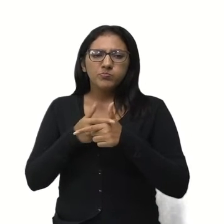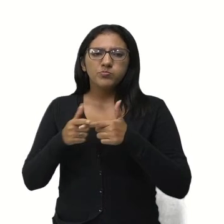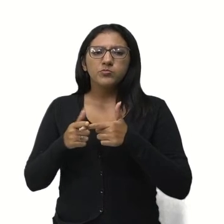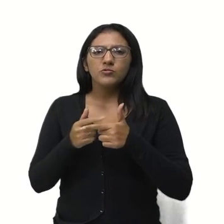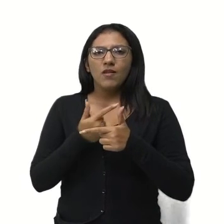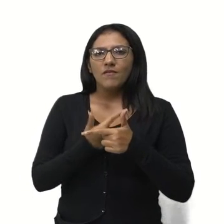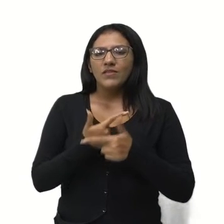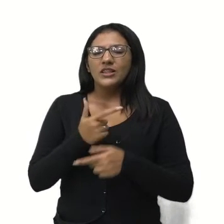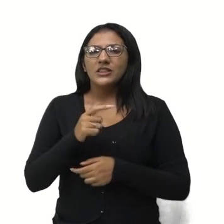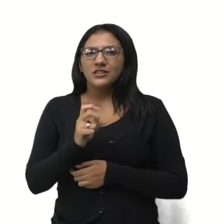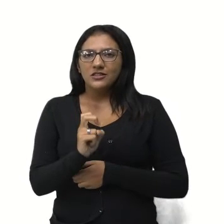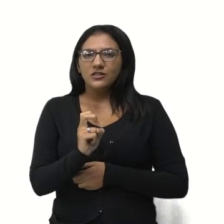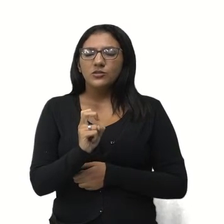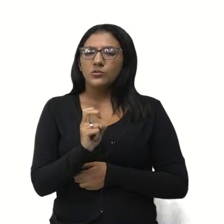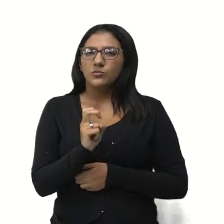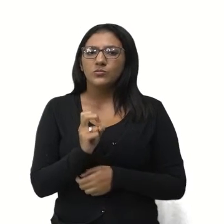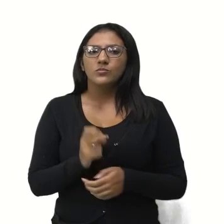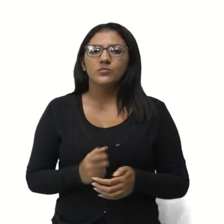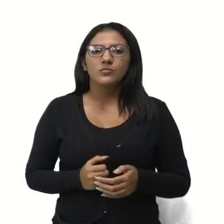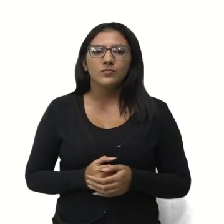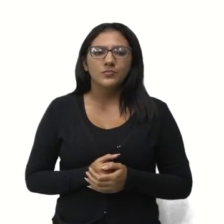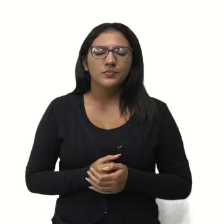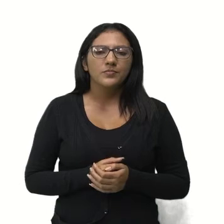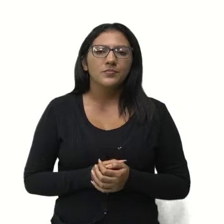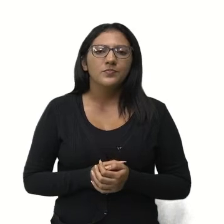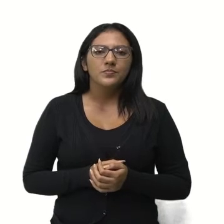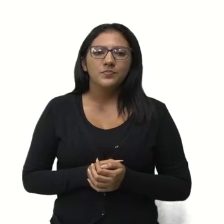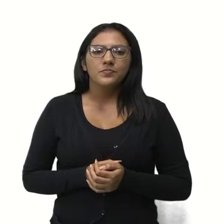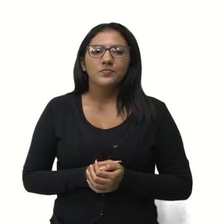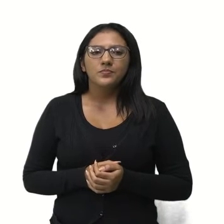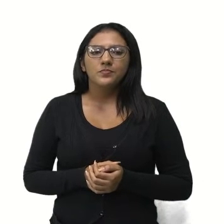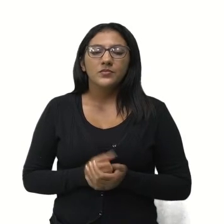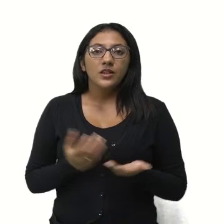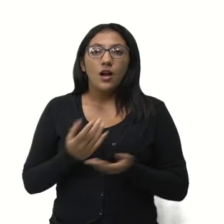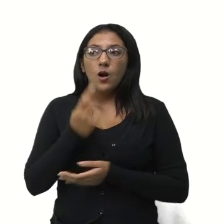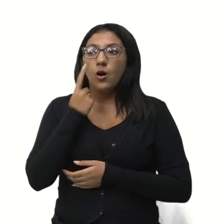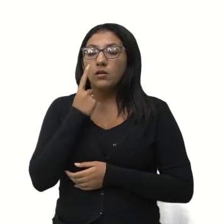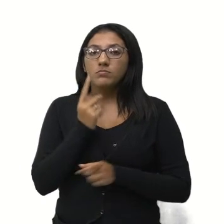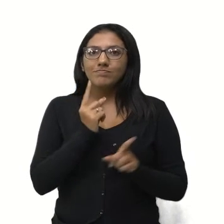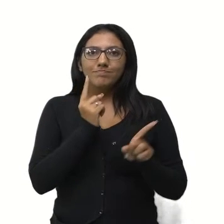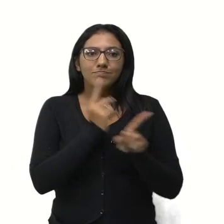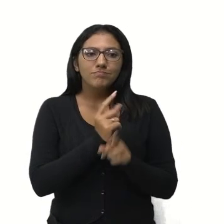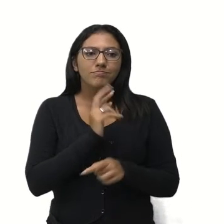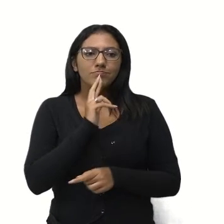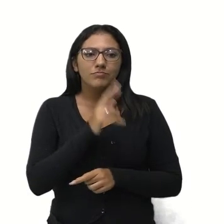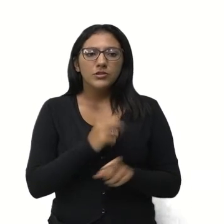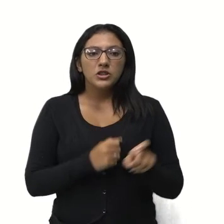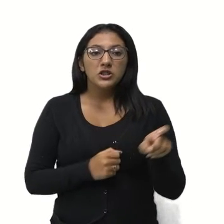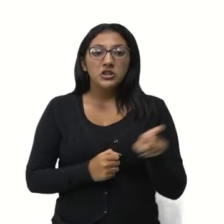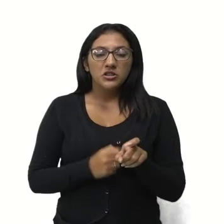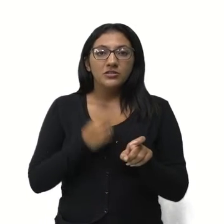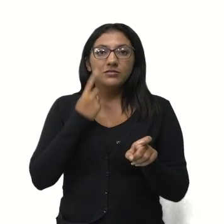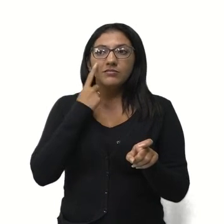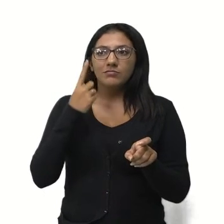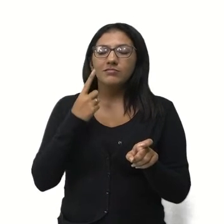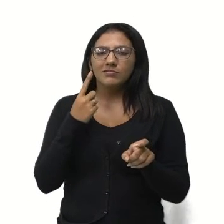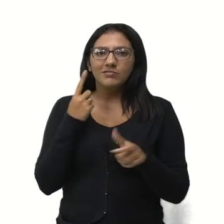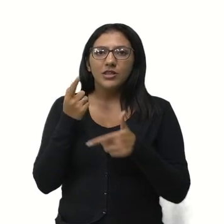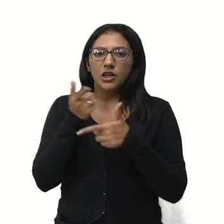passa dividindo, tá? Então, nossa quantidade aí de carne vai sair dessa divisão aqui,